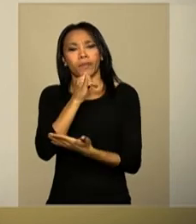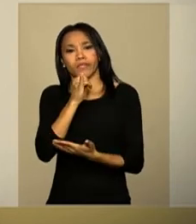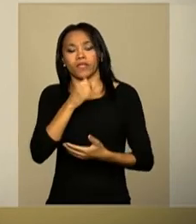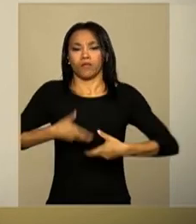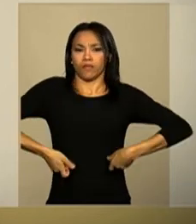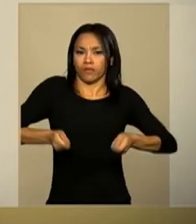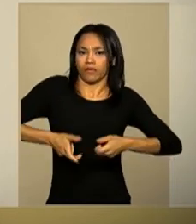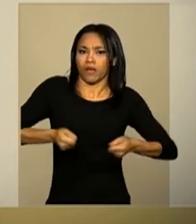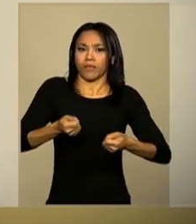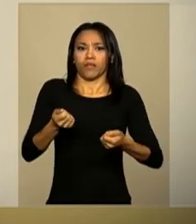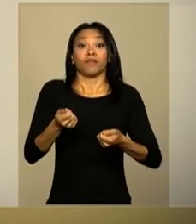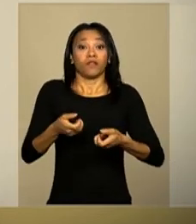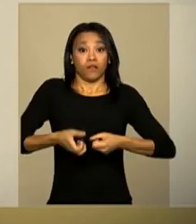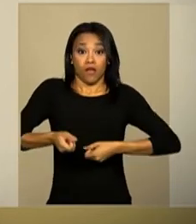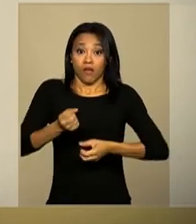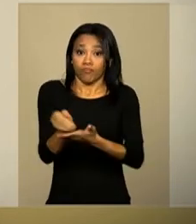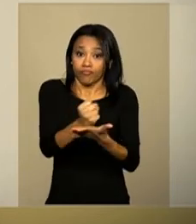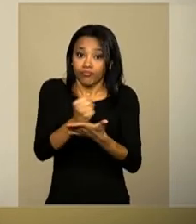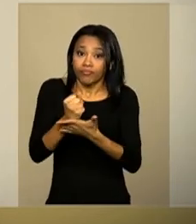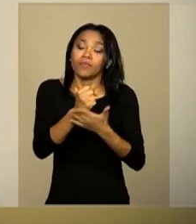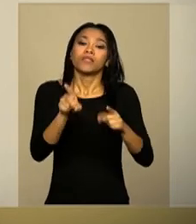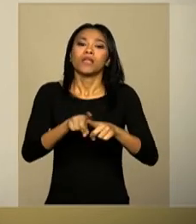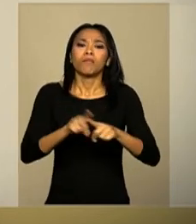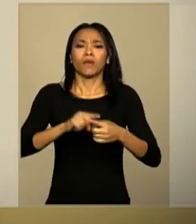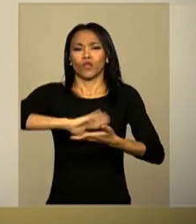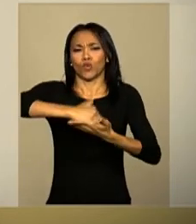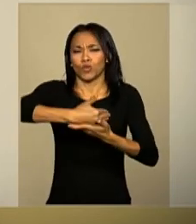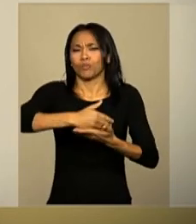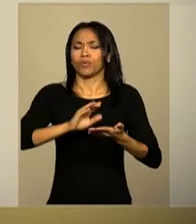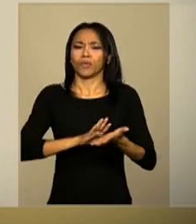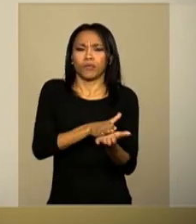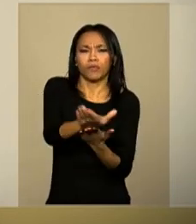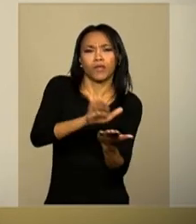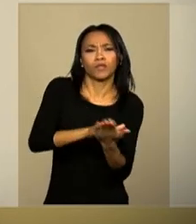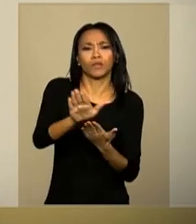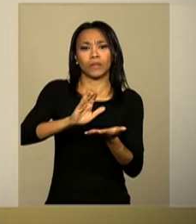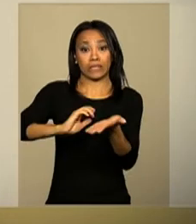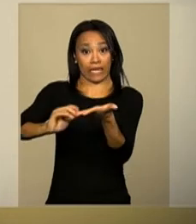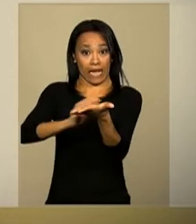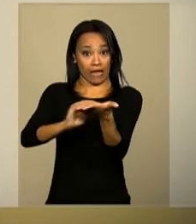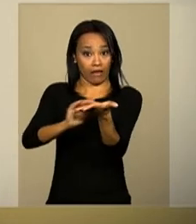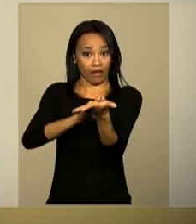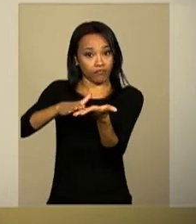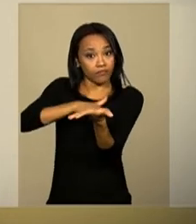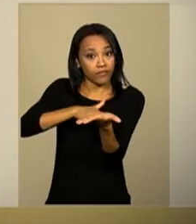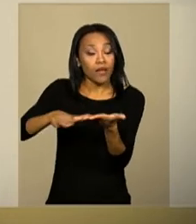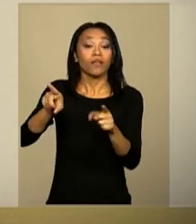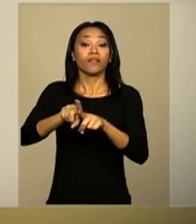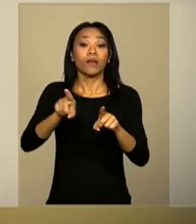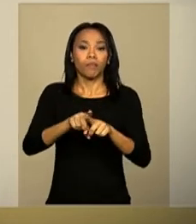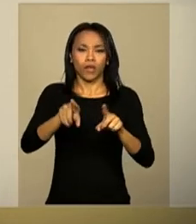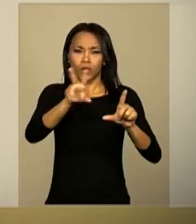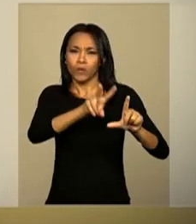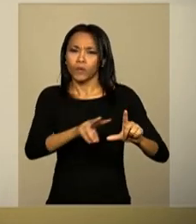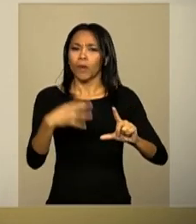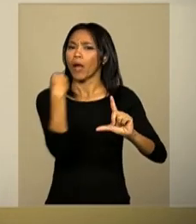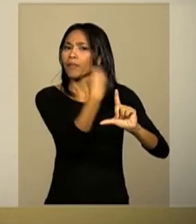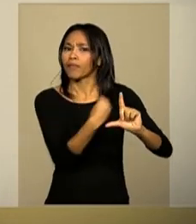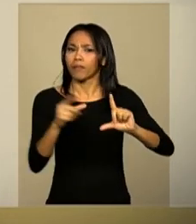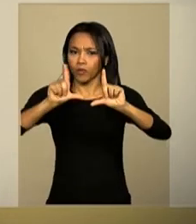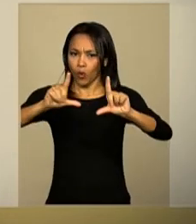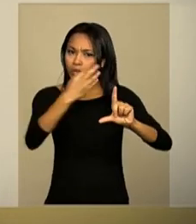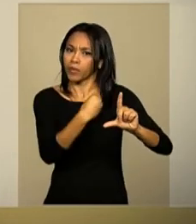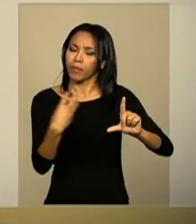de roda motorizadas andadores notebooks impressoras e teclados em braille a tela lupas